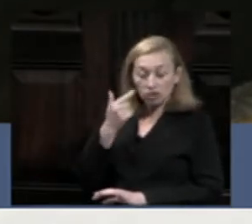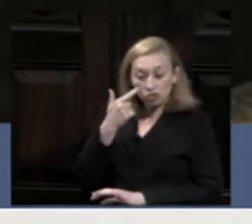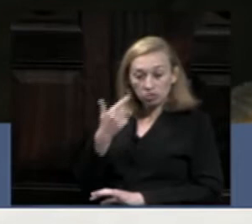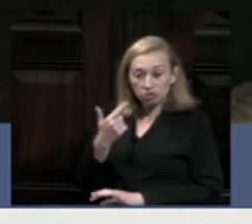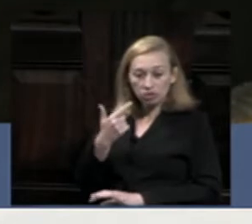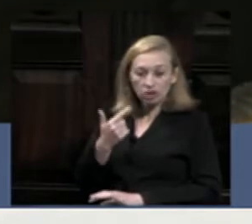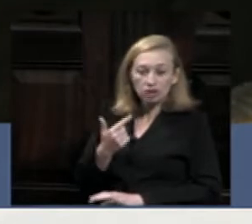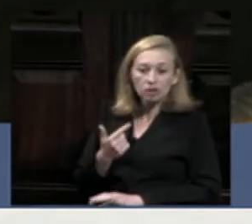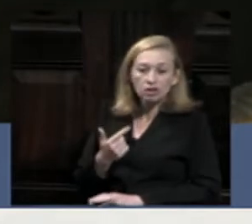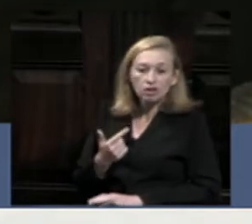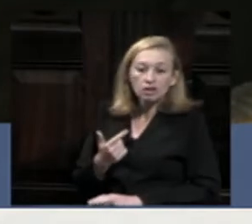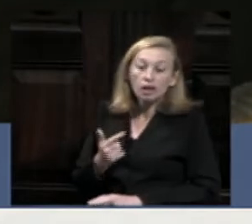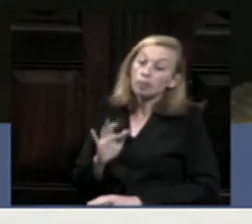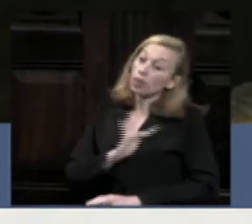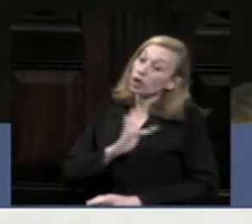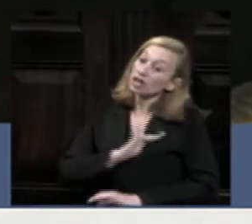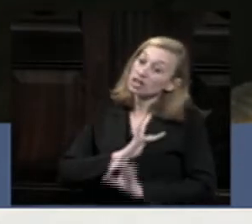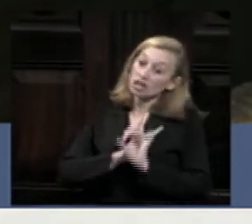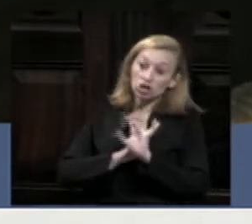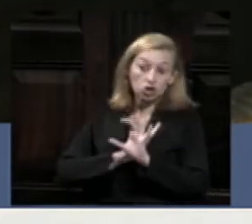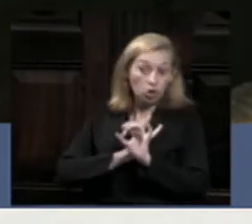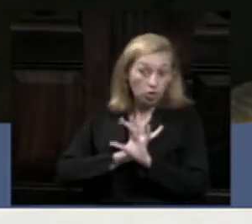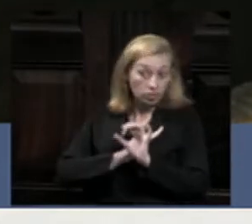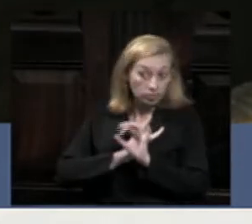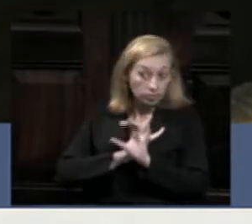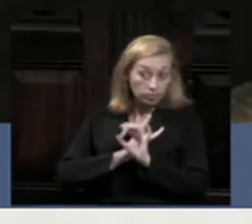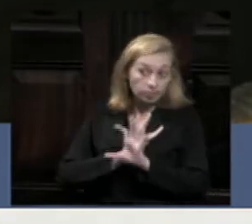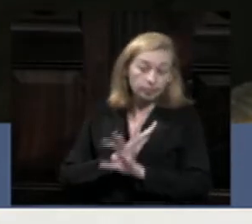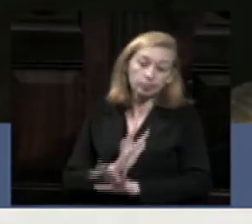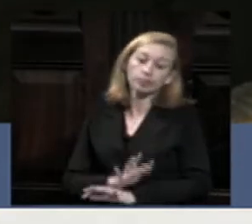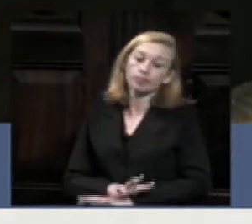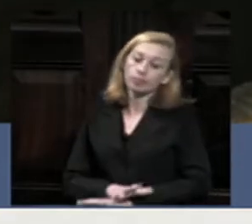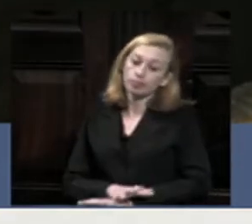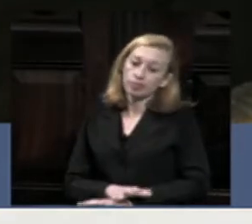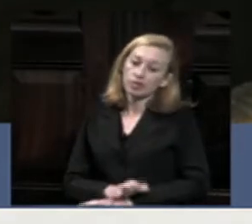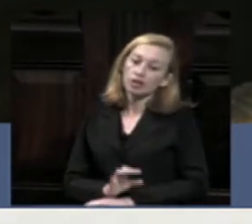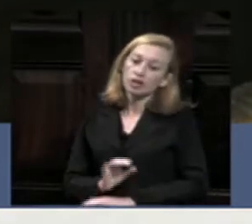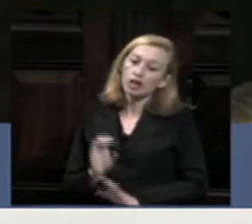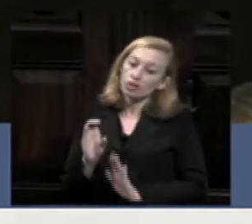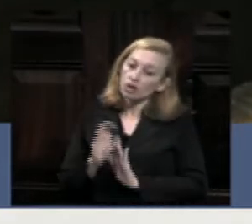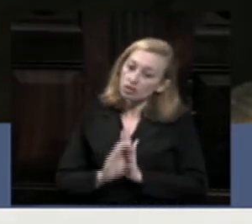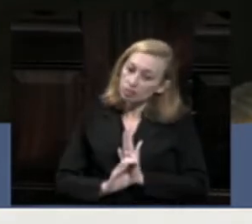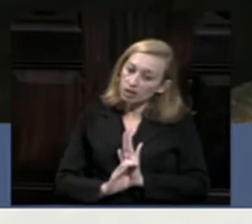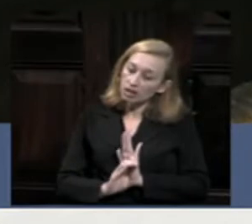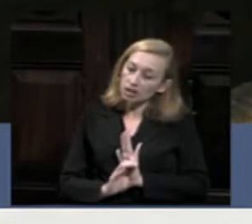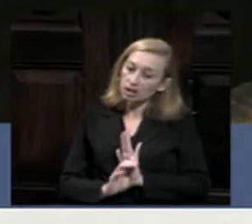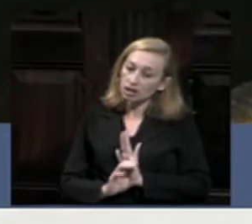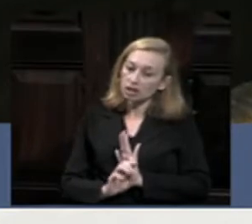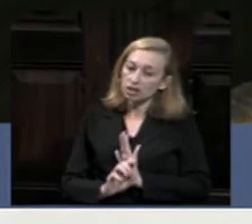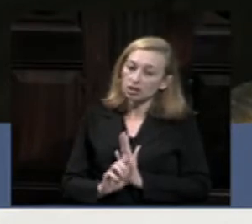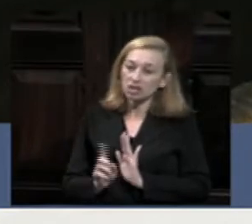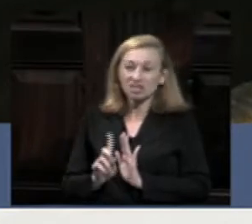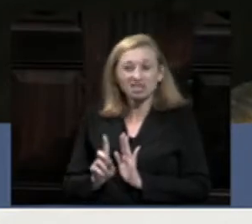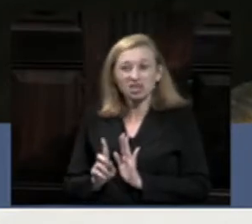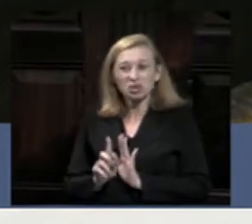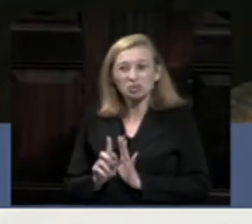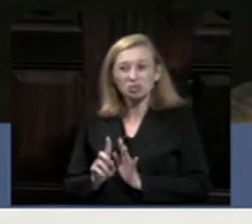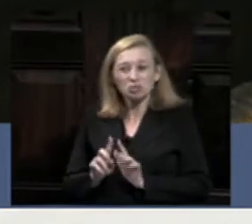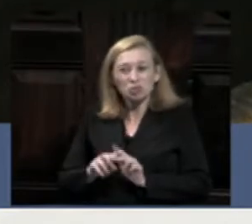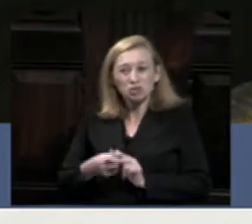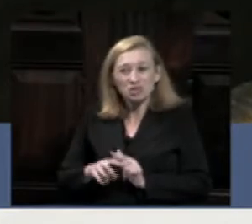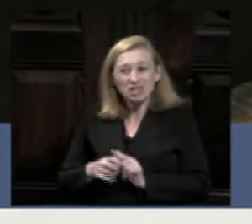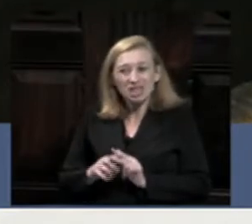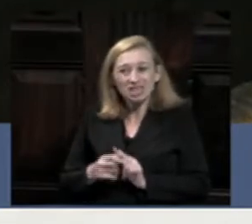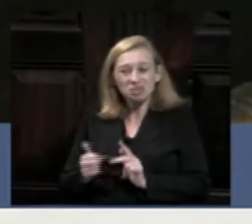tratando da polícia. Então, é uma emenda que não adiciona nem melhora o